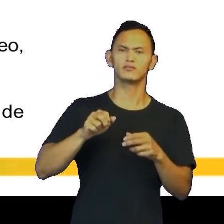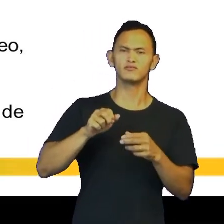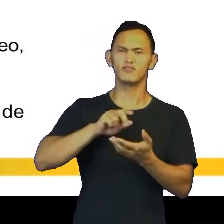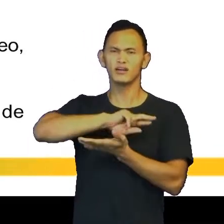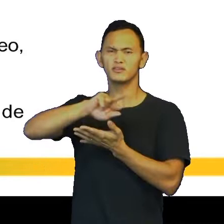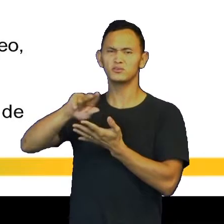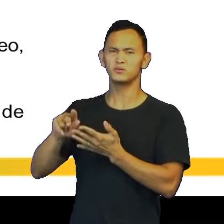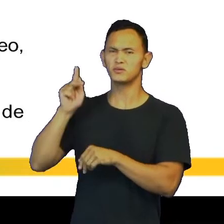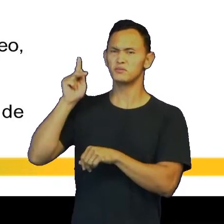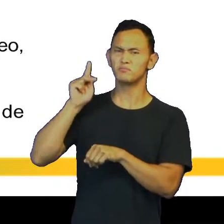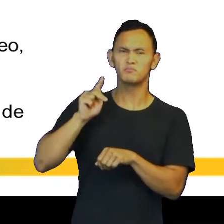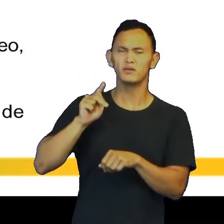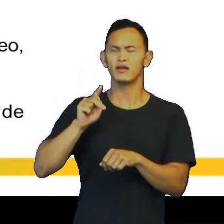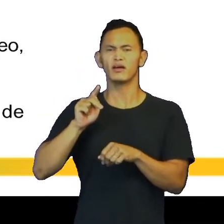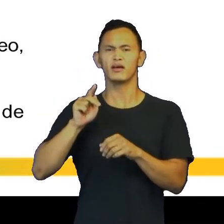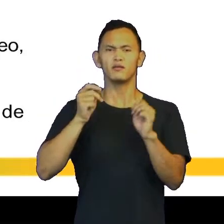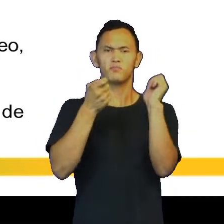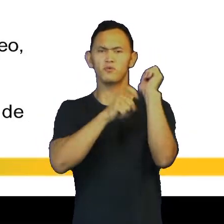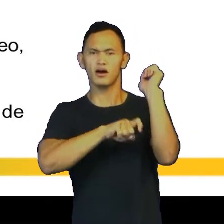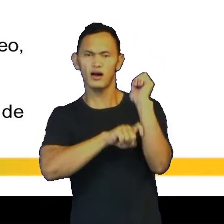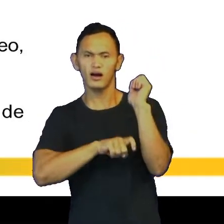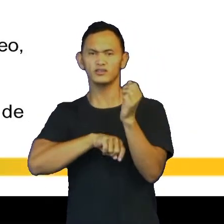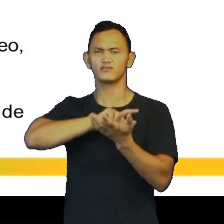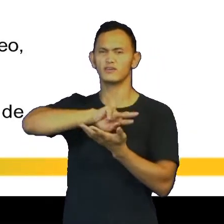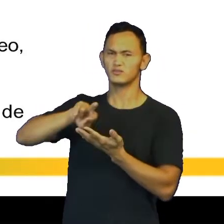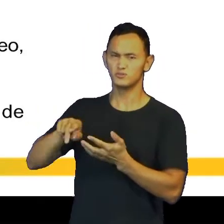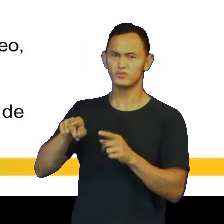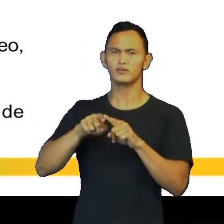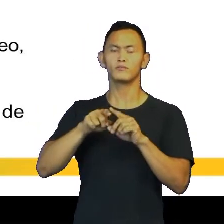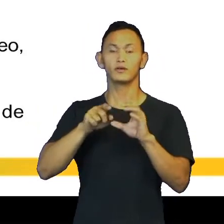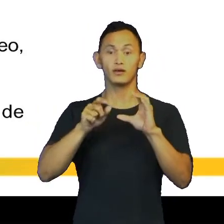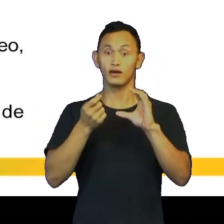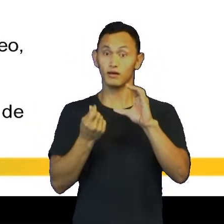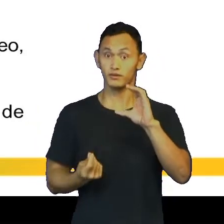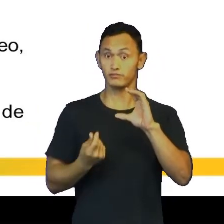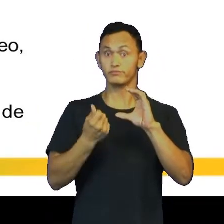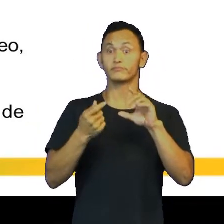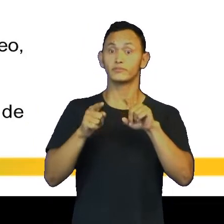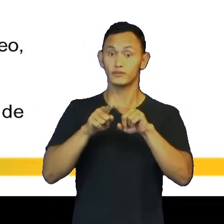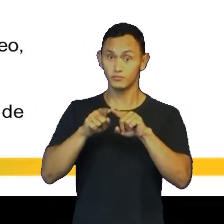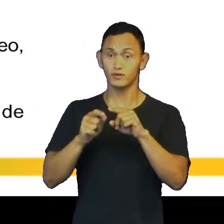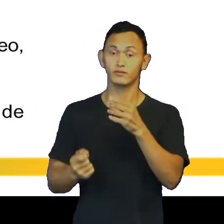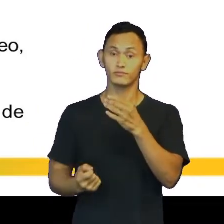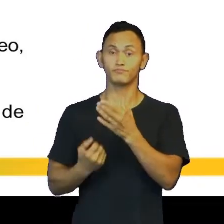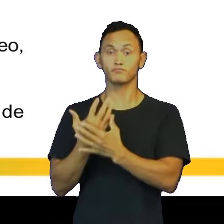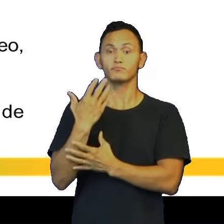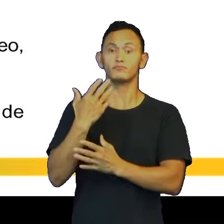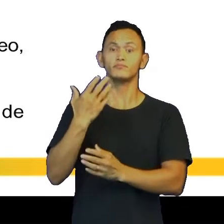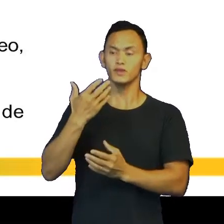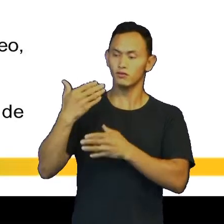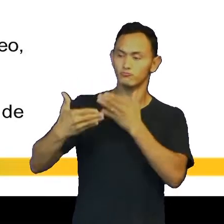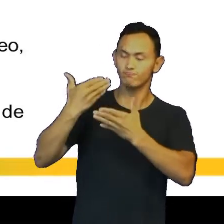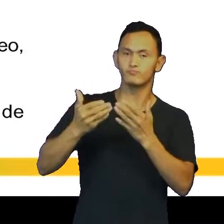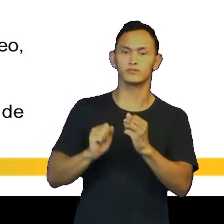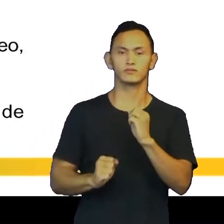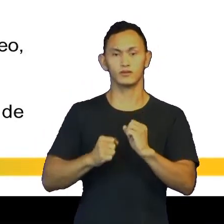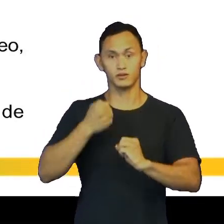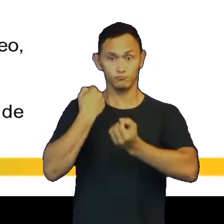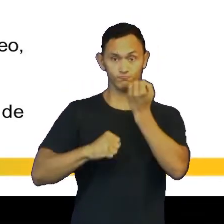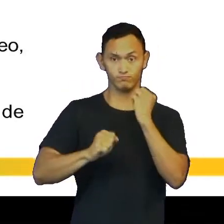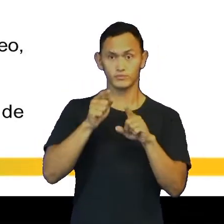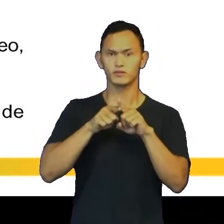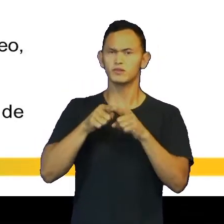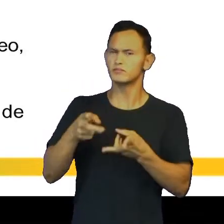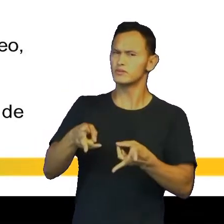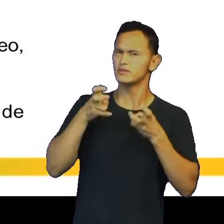petróleo e borracha a aplicação de capitais excedentes gerados no processo de industrialização percebam